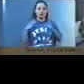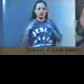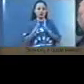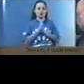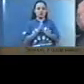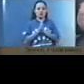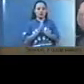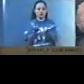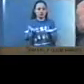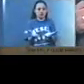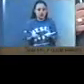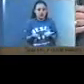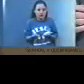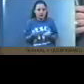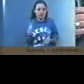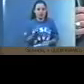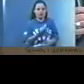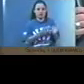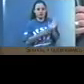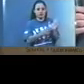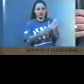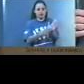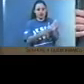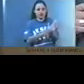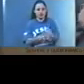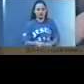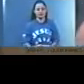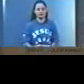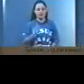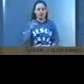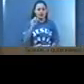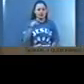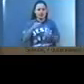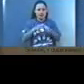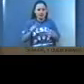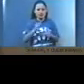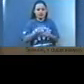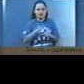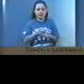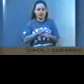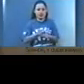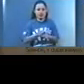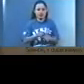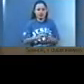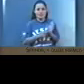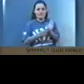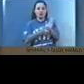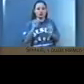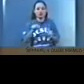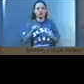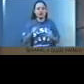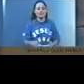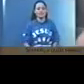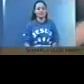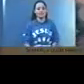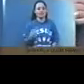doido? Se for só isso, é muito pouco. É uma palavra que ao mesmo tempo define o que ela é. Mas